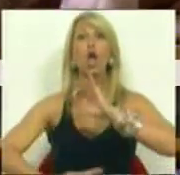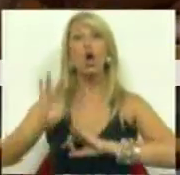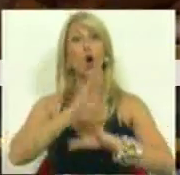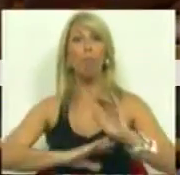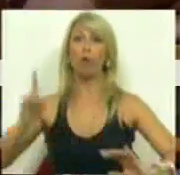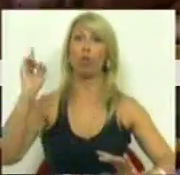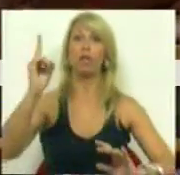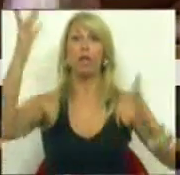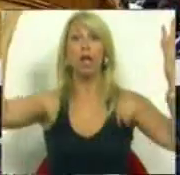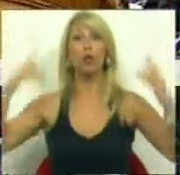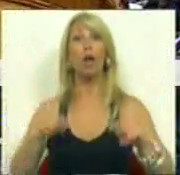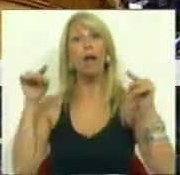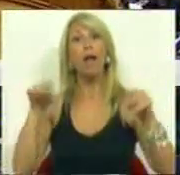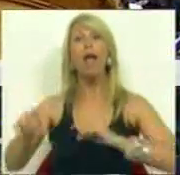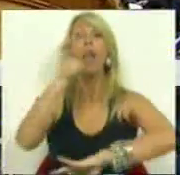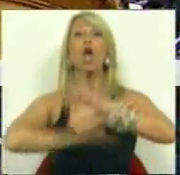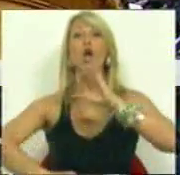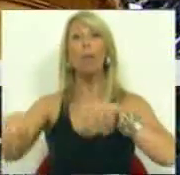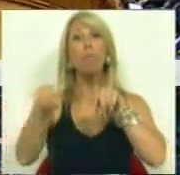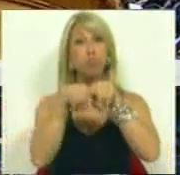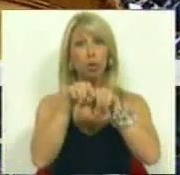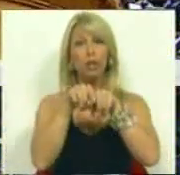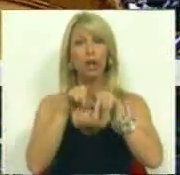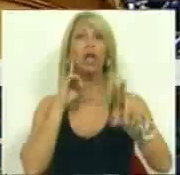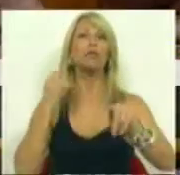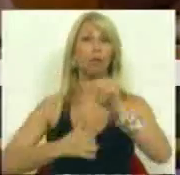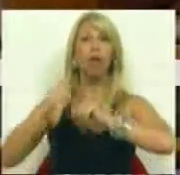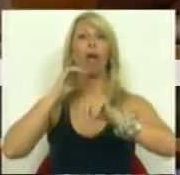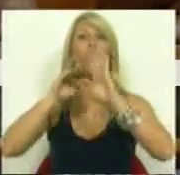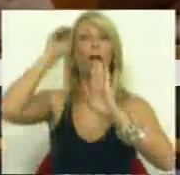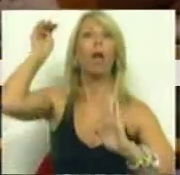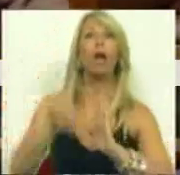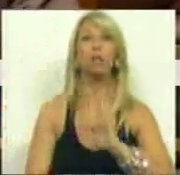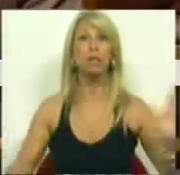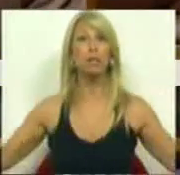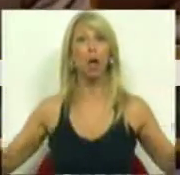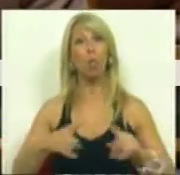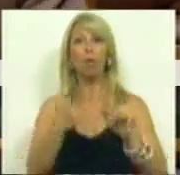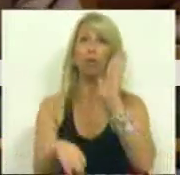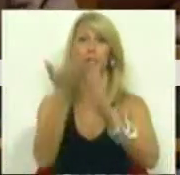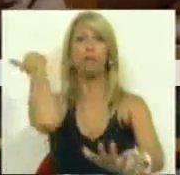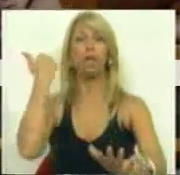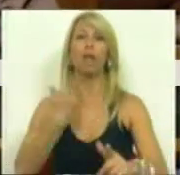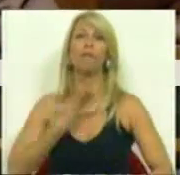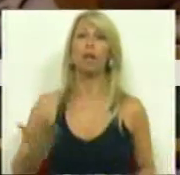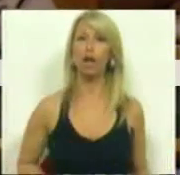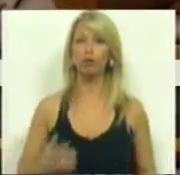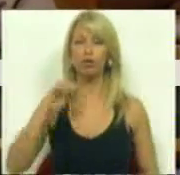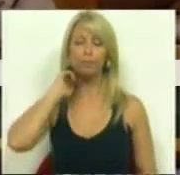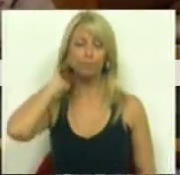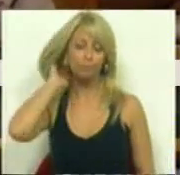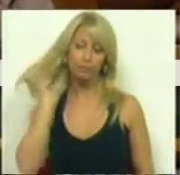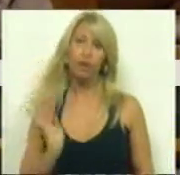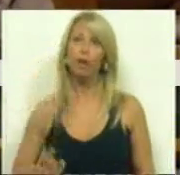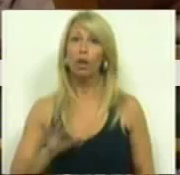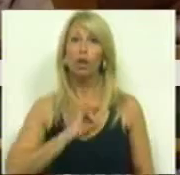diretório, com esta Europa de políticas de recessão, políticas de contração de direitos. Sr.